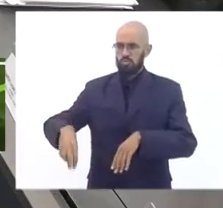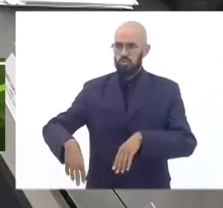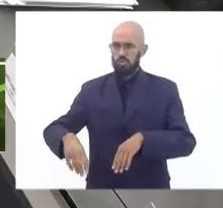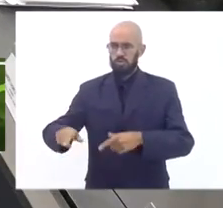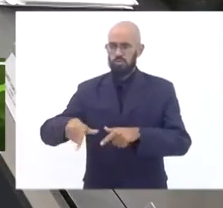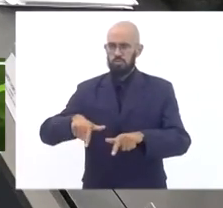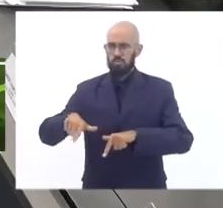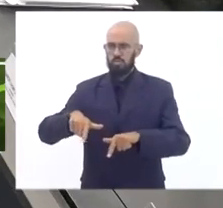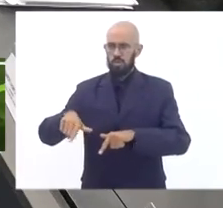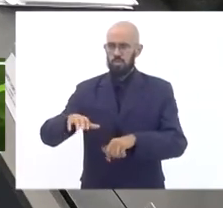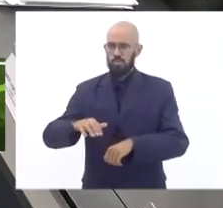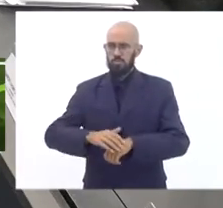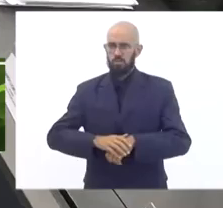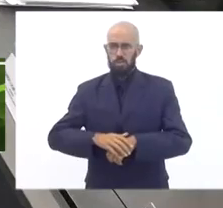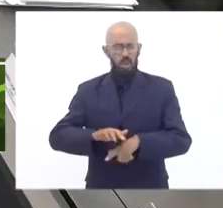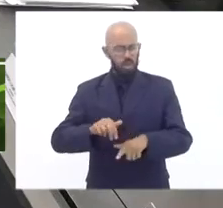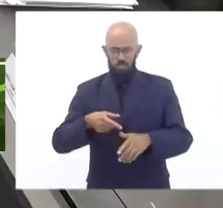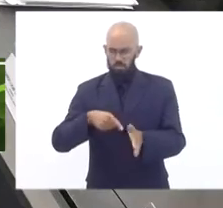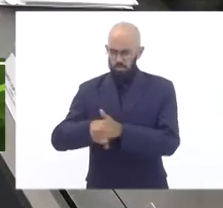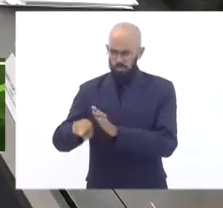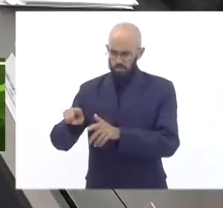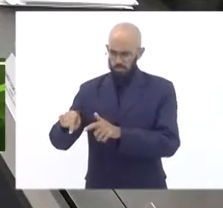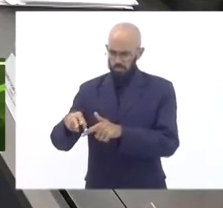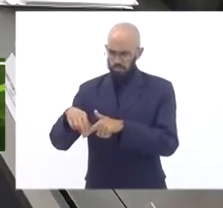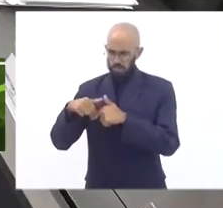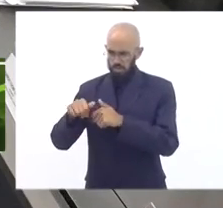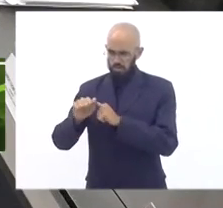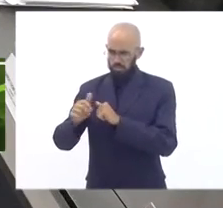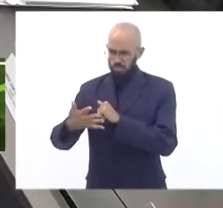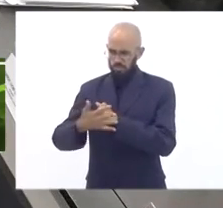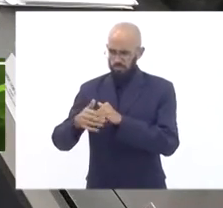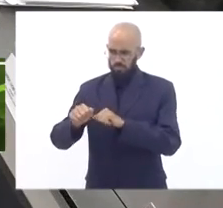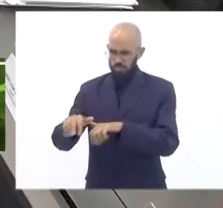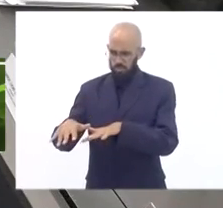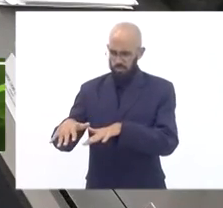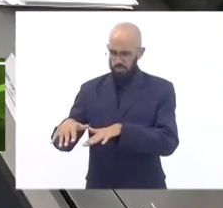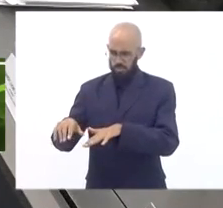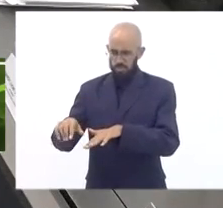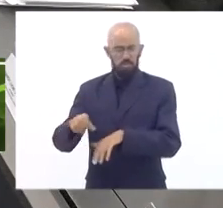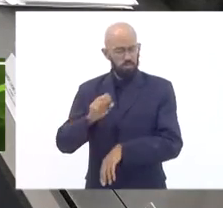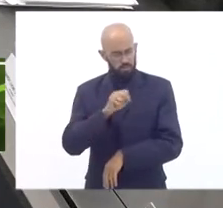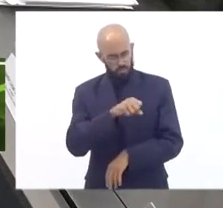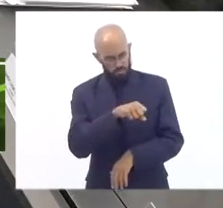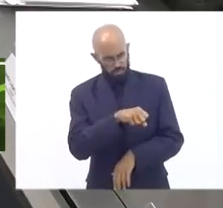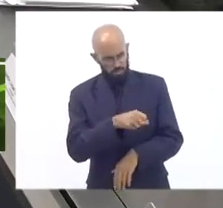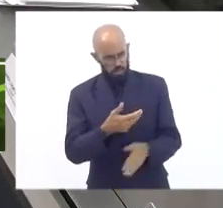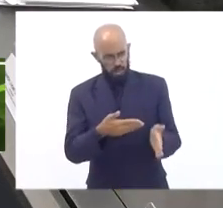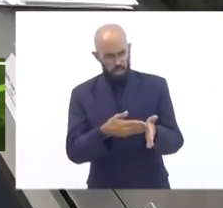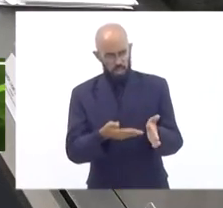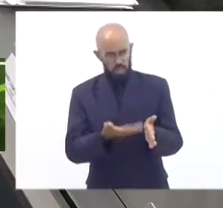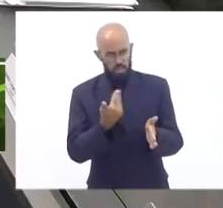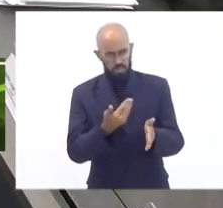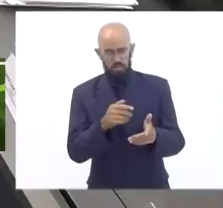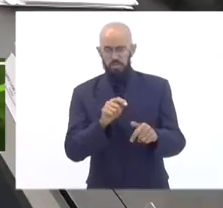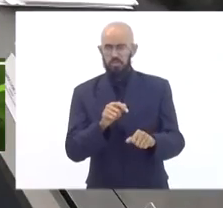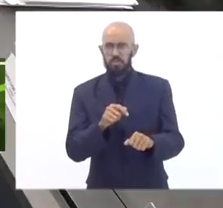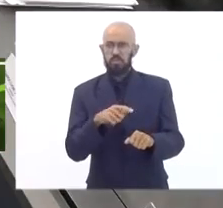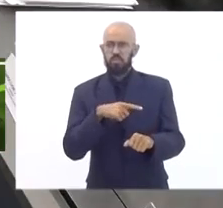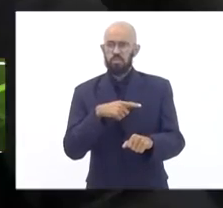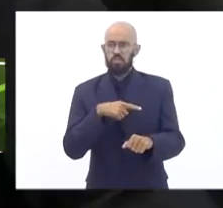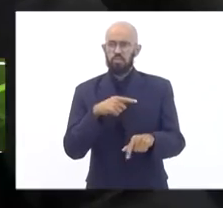Se tornou deficitária com o advento da pandemia? Com o advento da pandemia. Até então? Até então, nós tínhamos uma